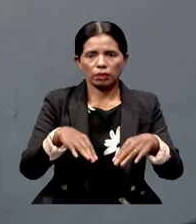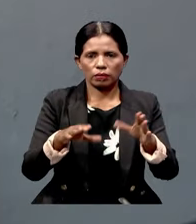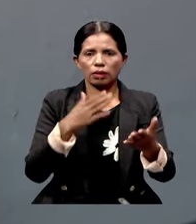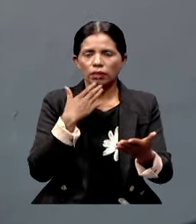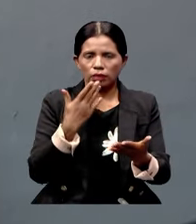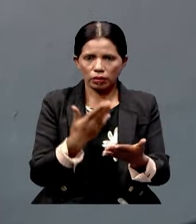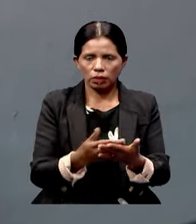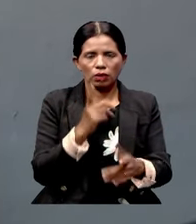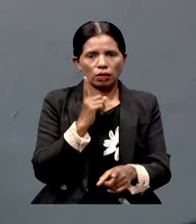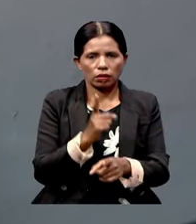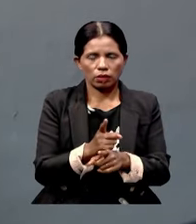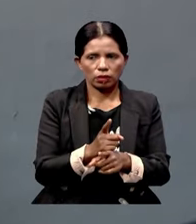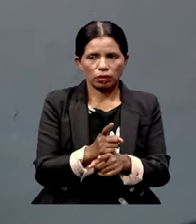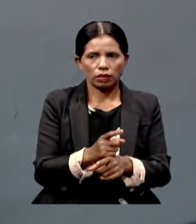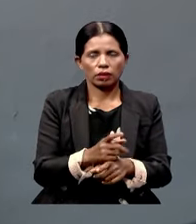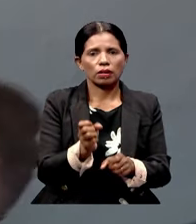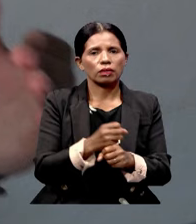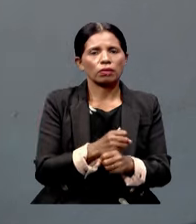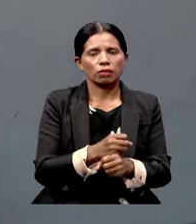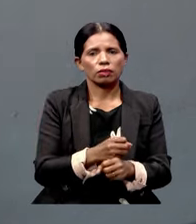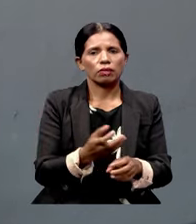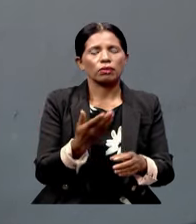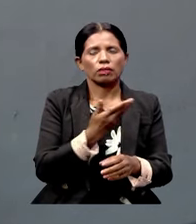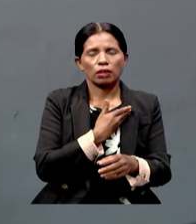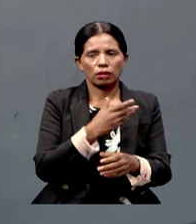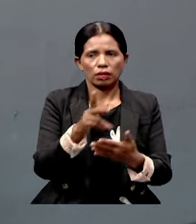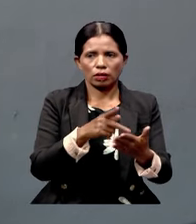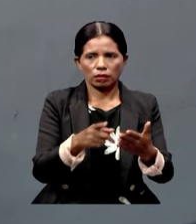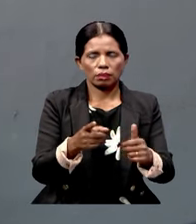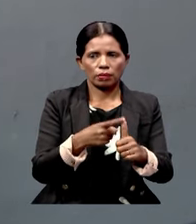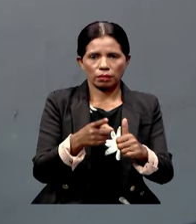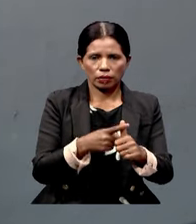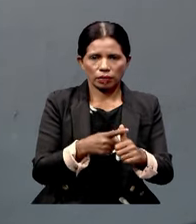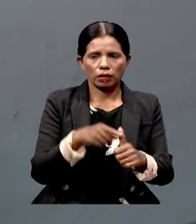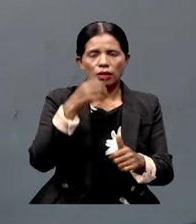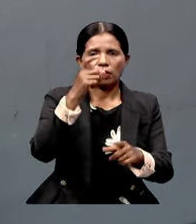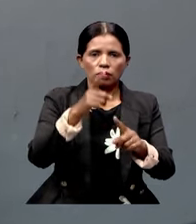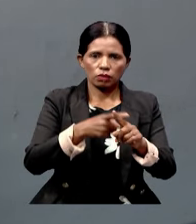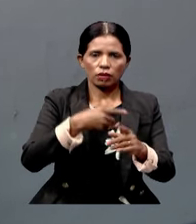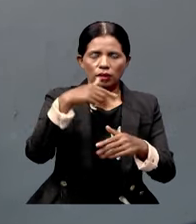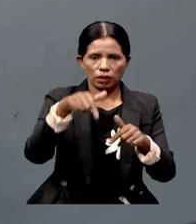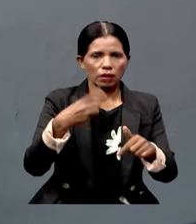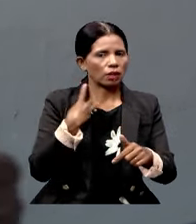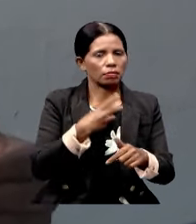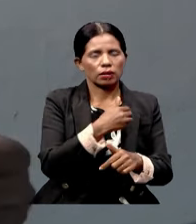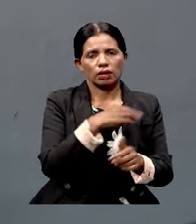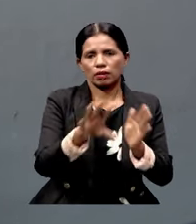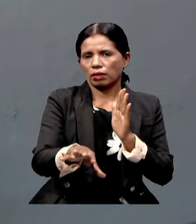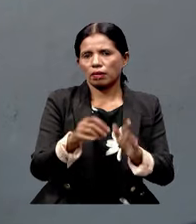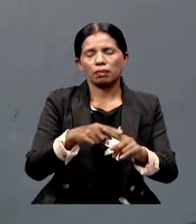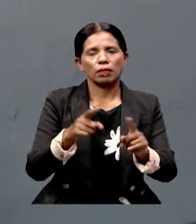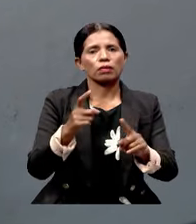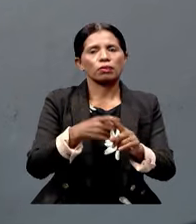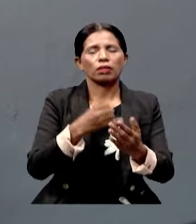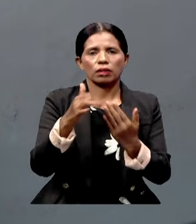pasa fa tetene manipulasaun preso ne krinyo ne ami husi inisio mai to janeiro ne ba fulan ida ne ami sidok deteta mai be husi janeiro mai to